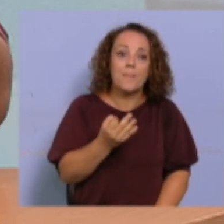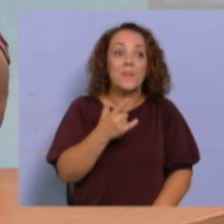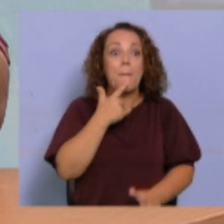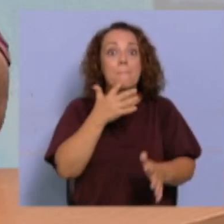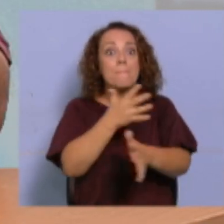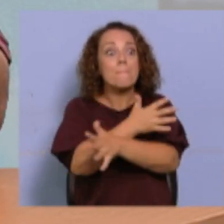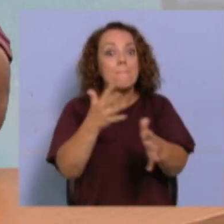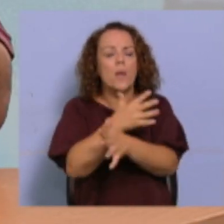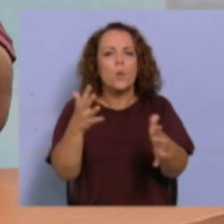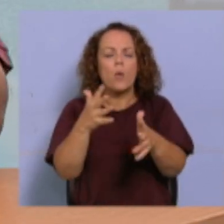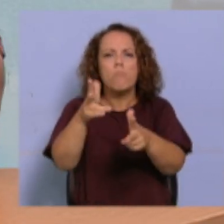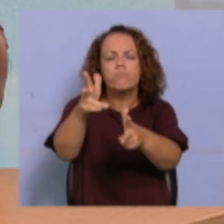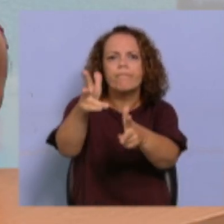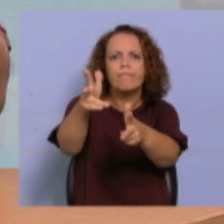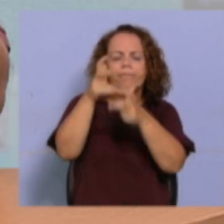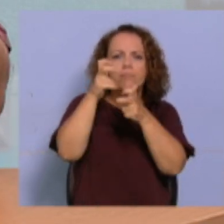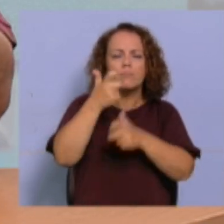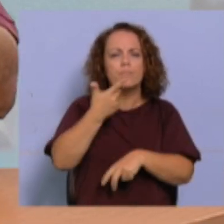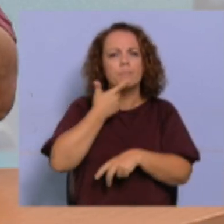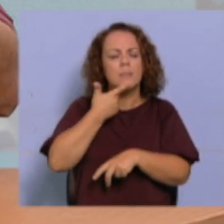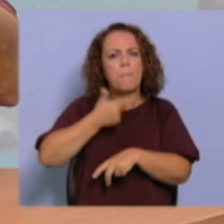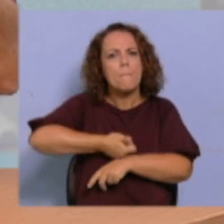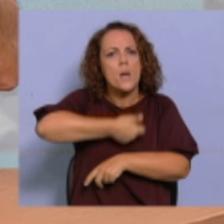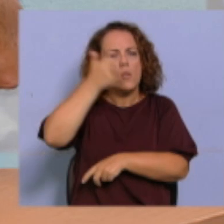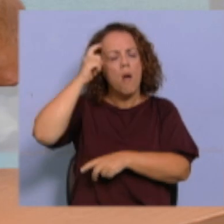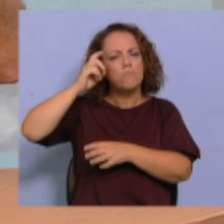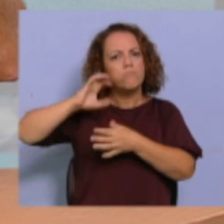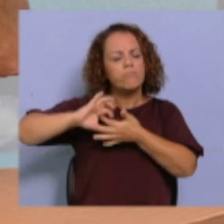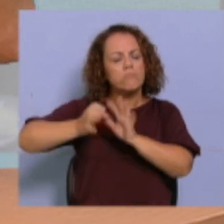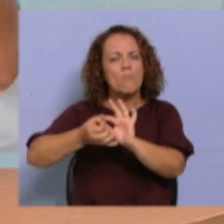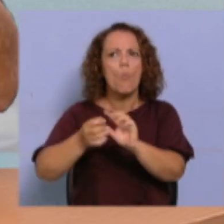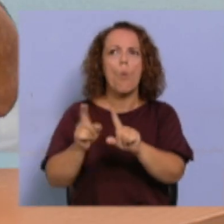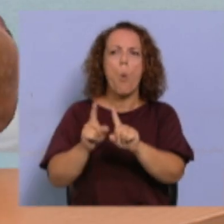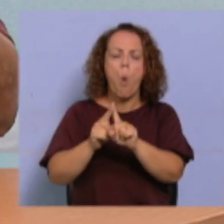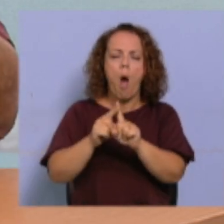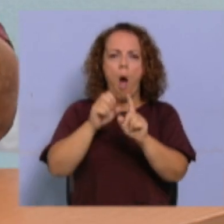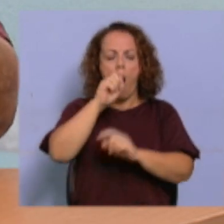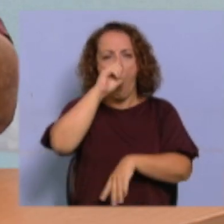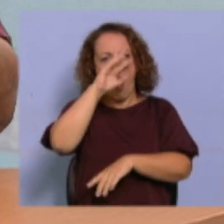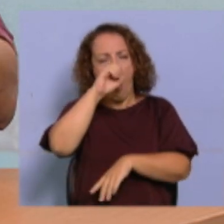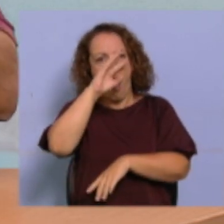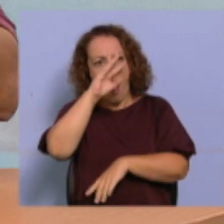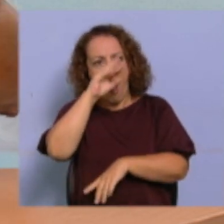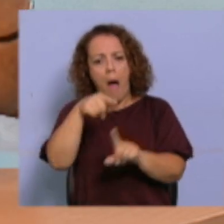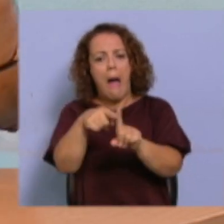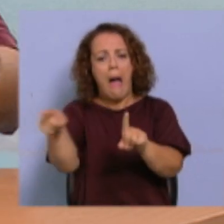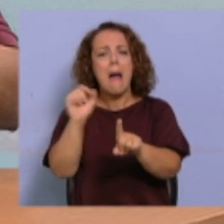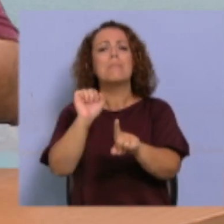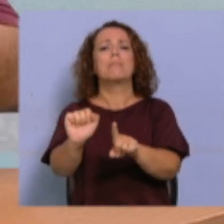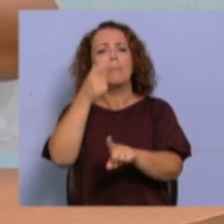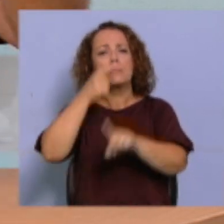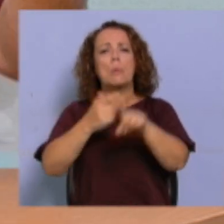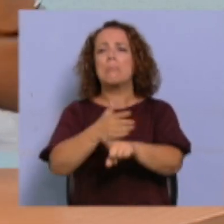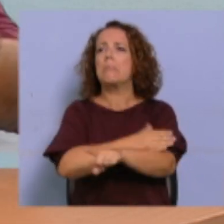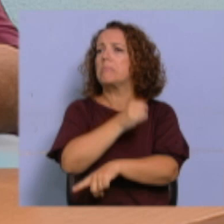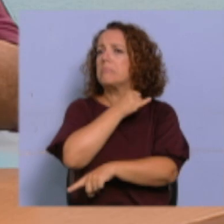apanha melhor a matéria e realmente descobre coisas novas são as pessoas que não ligam nada à Igreja, ou